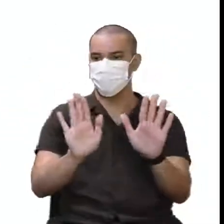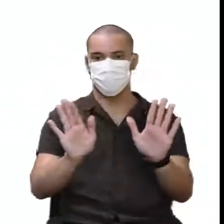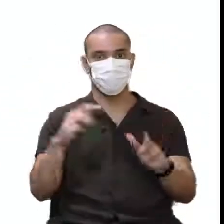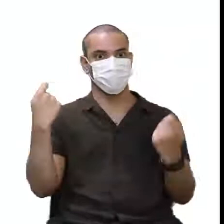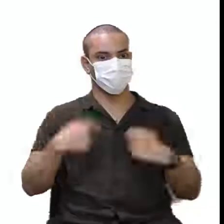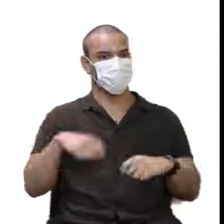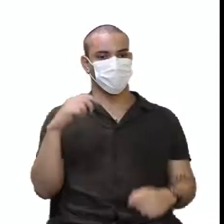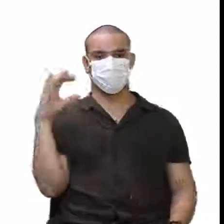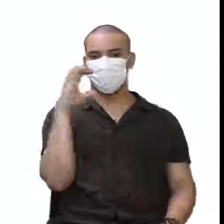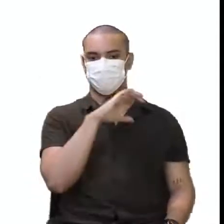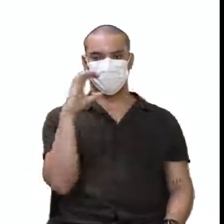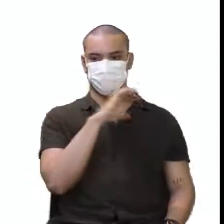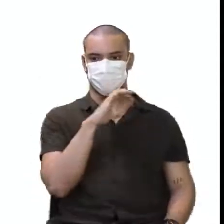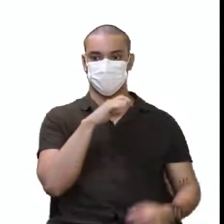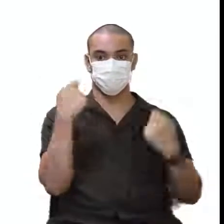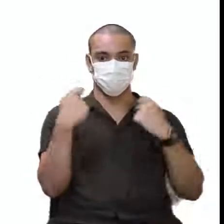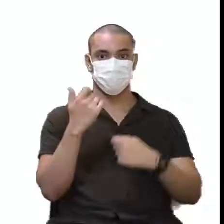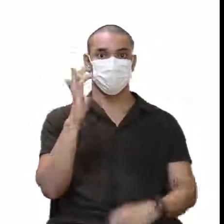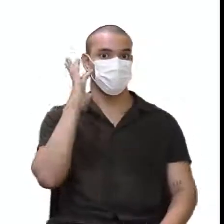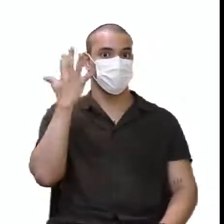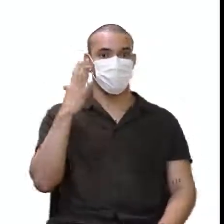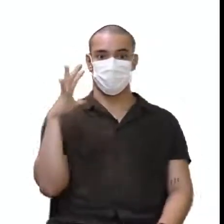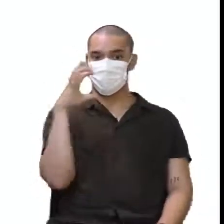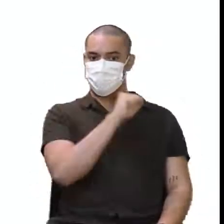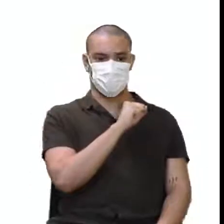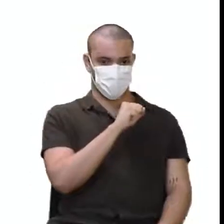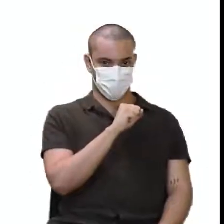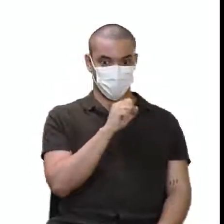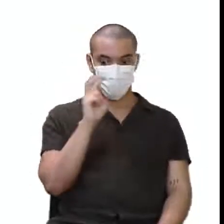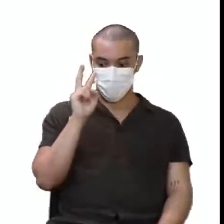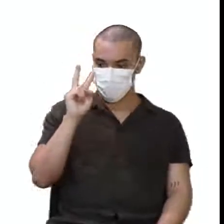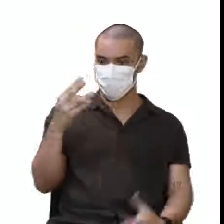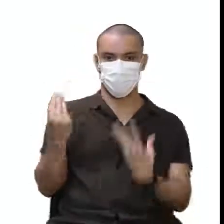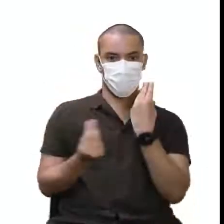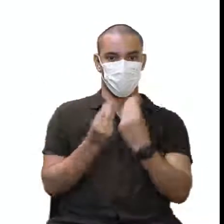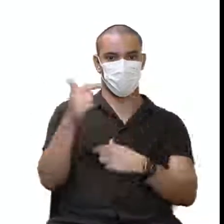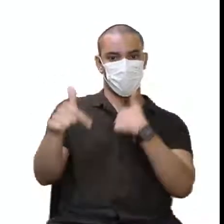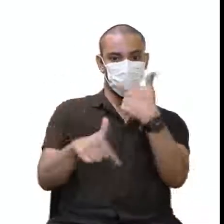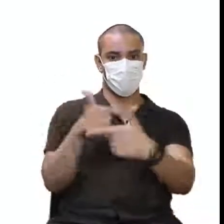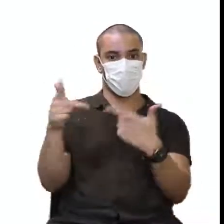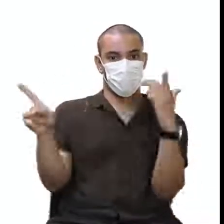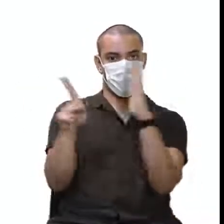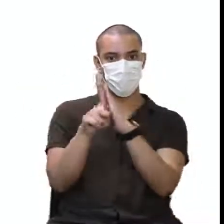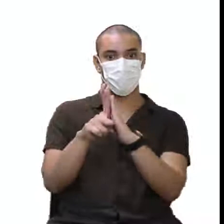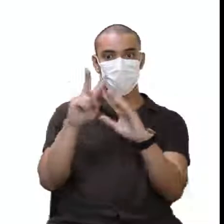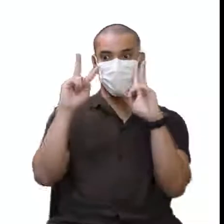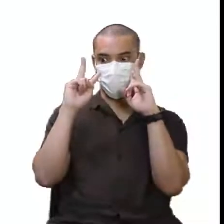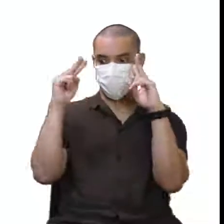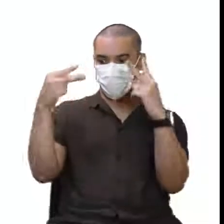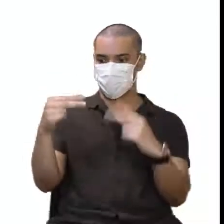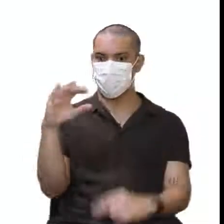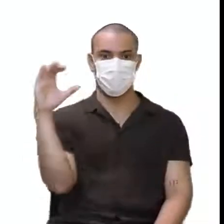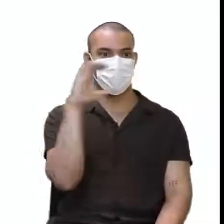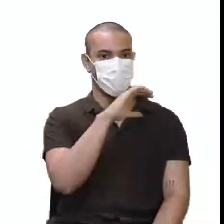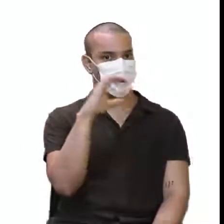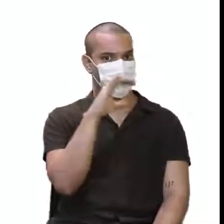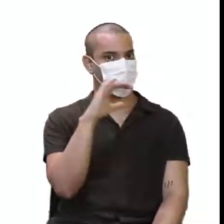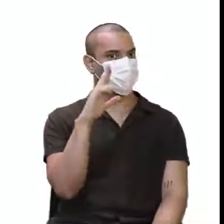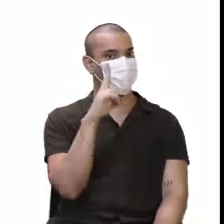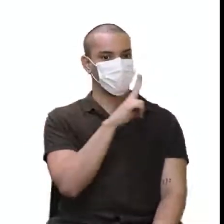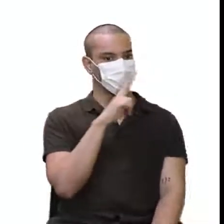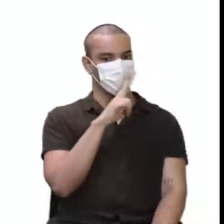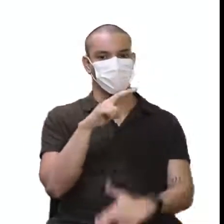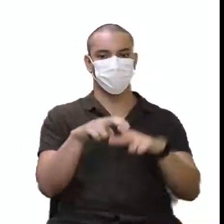viver? Ele estava com pressa, ele queria chegar a um resultado, ele queria ver o seu trabalho sendo reconhecido o mais rápido possível,